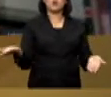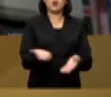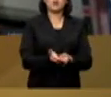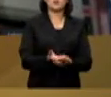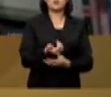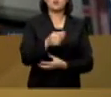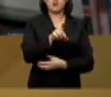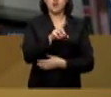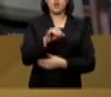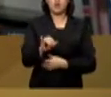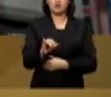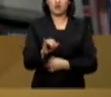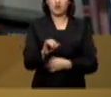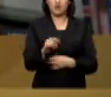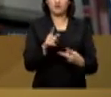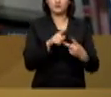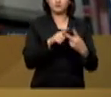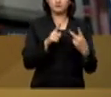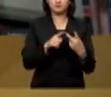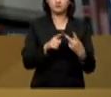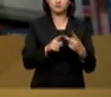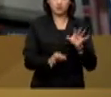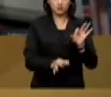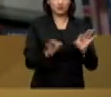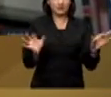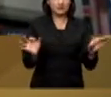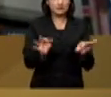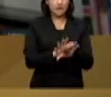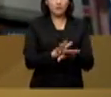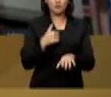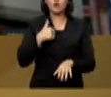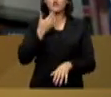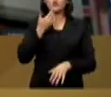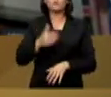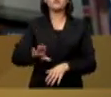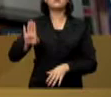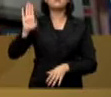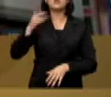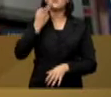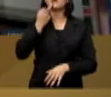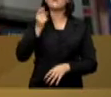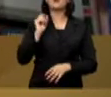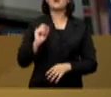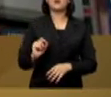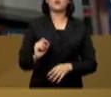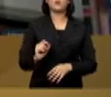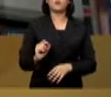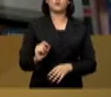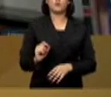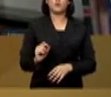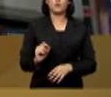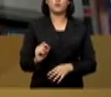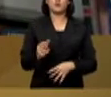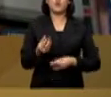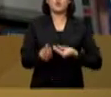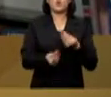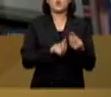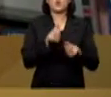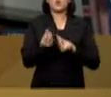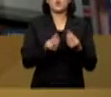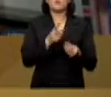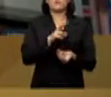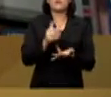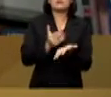diretas de inconstitucionalidade, eu pedi a palavra para esclarecer a amplitude da modulação dos efeitos